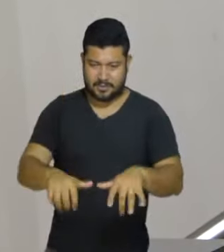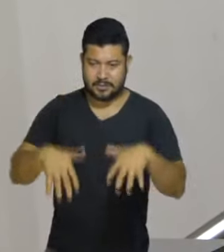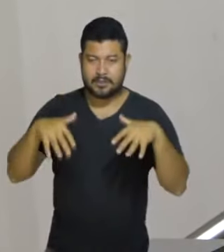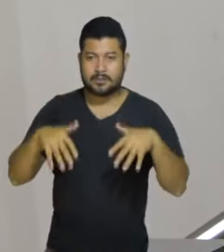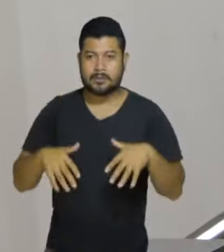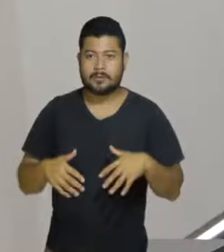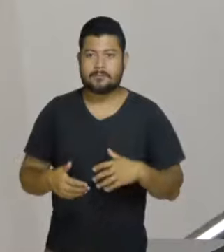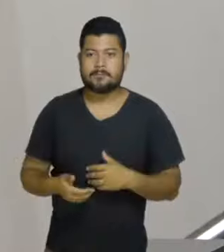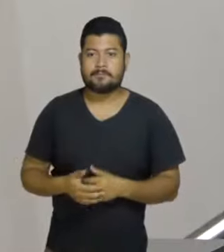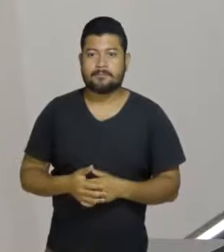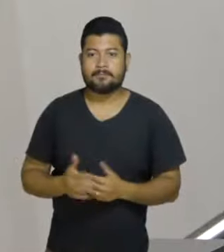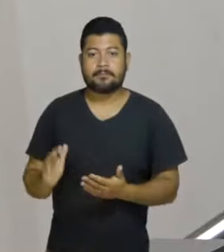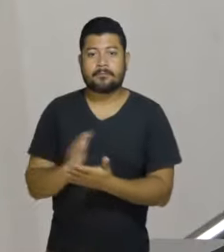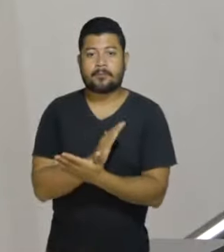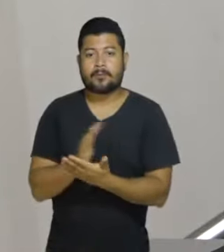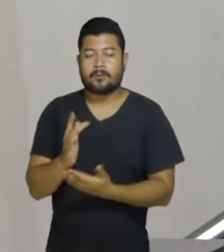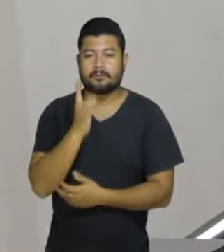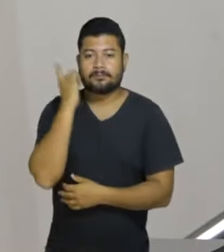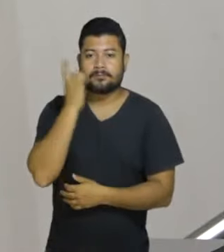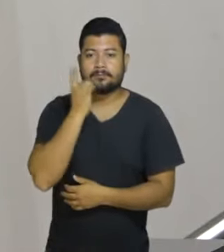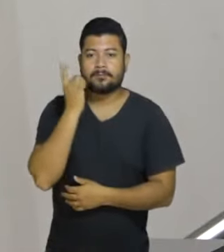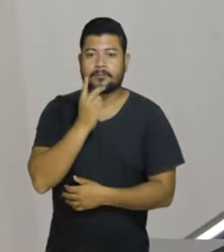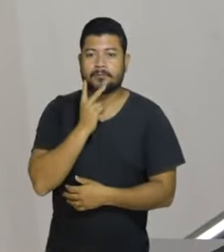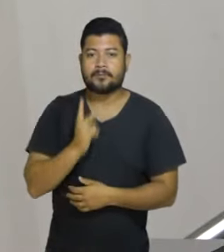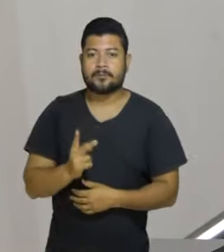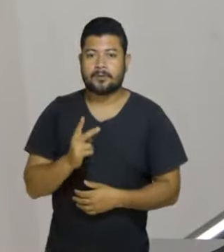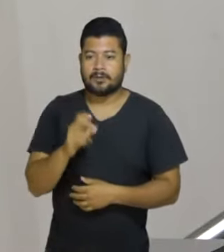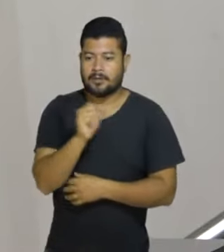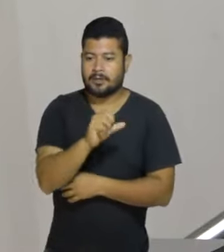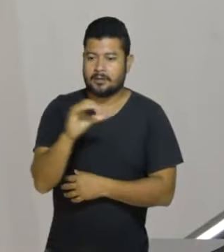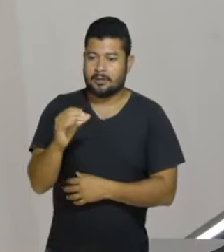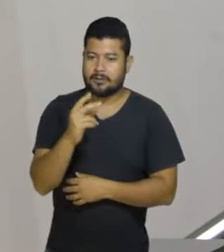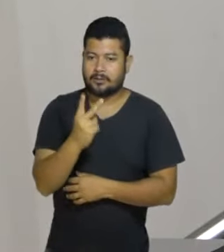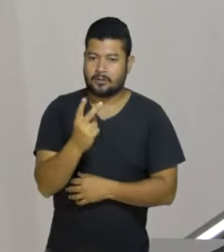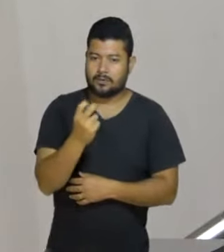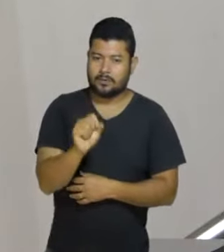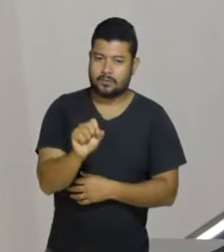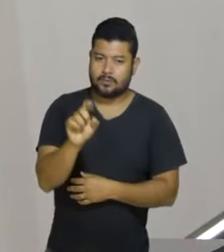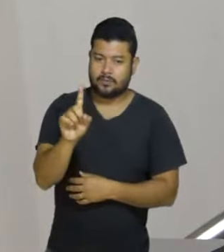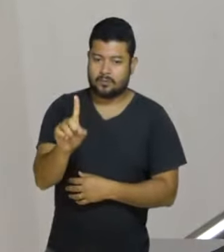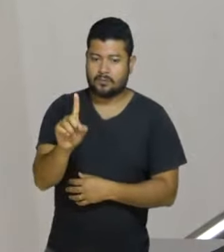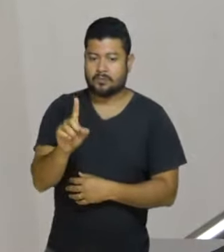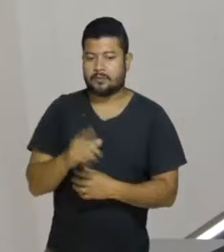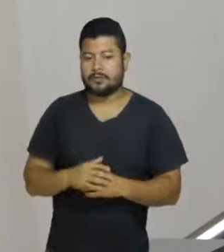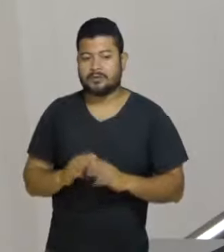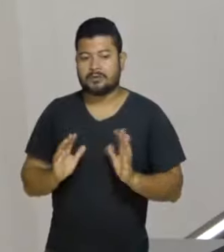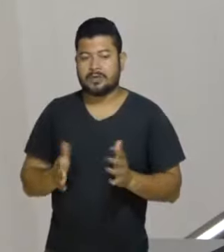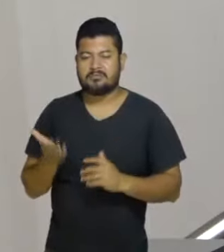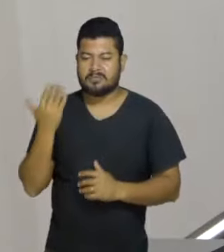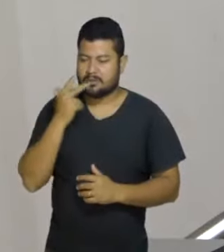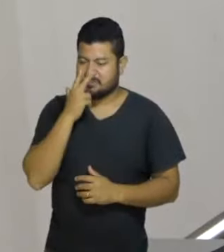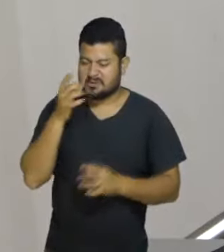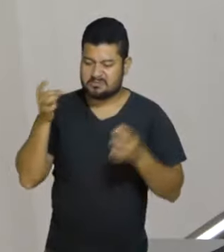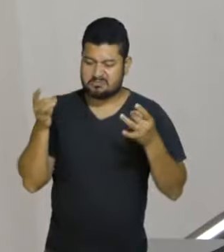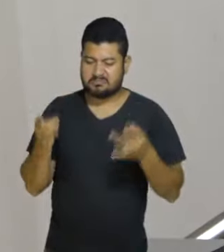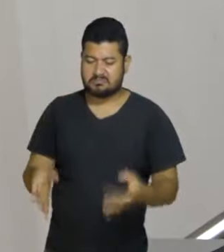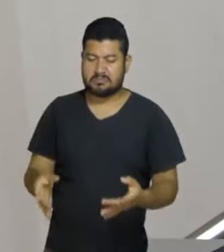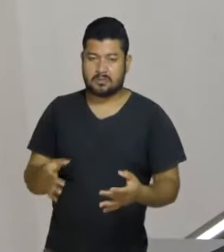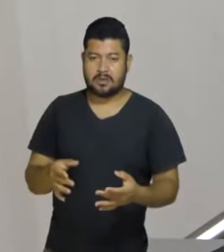onde alguns deputados falaram da SC-281, de que estava abandonada, ou que estava em ritmo lento. Eu quero